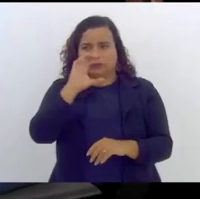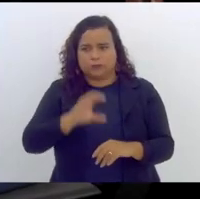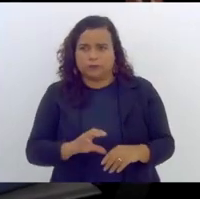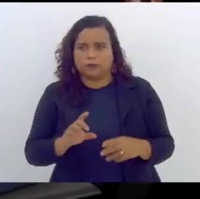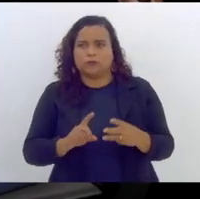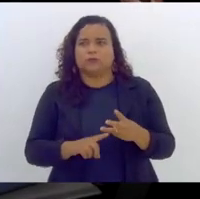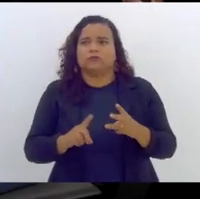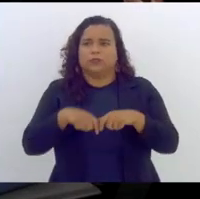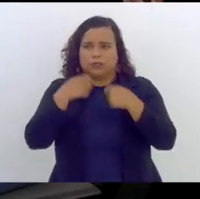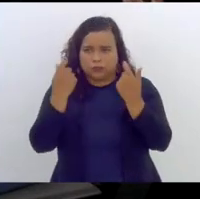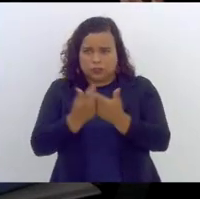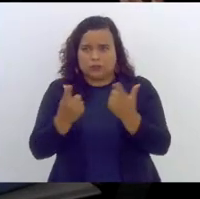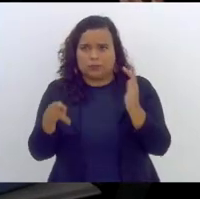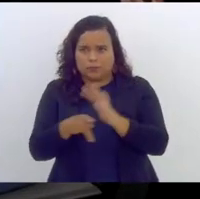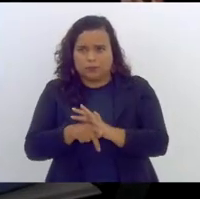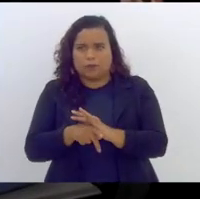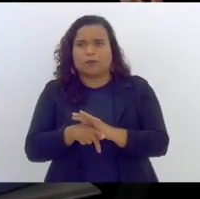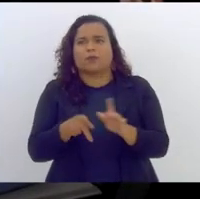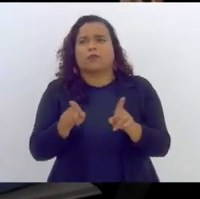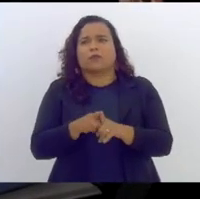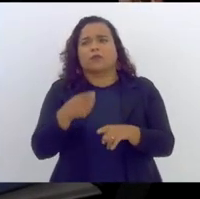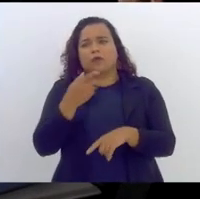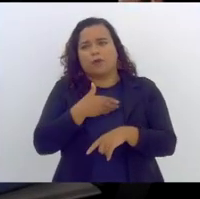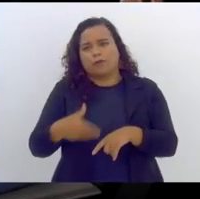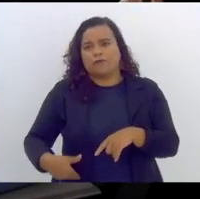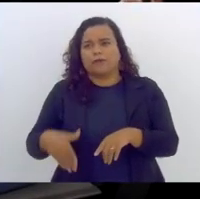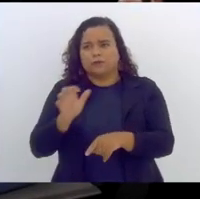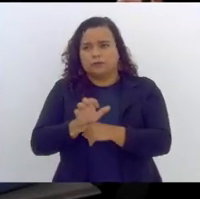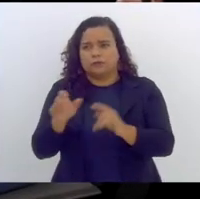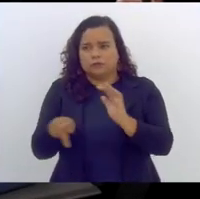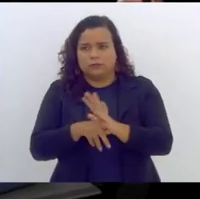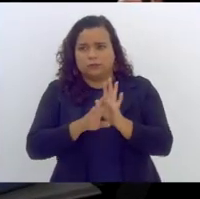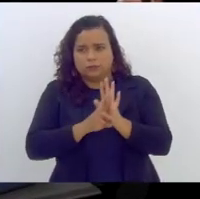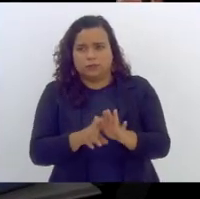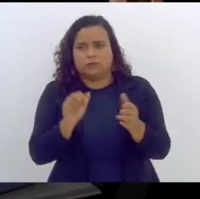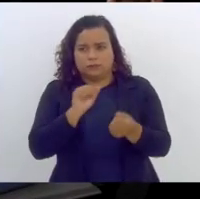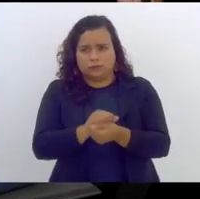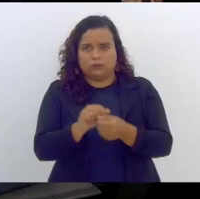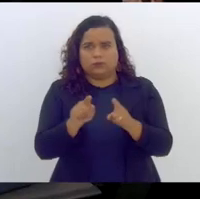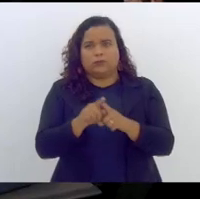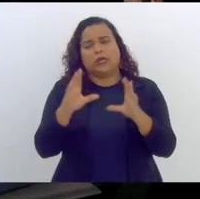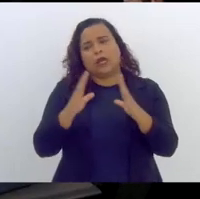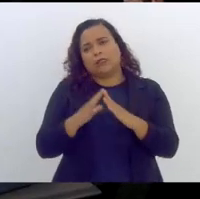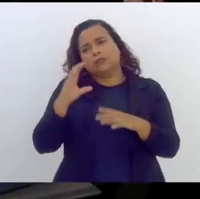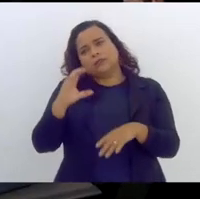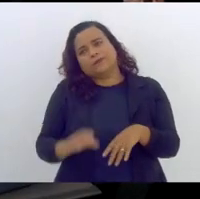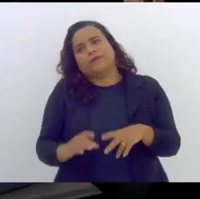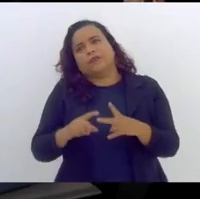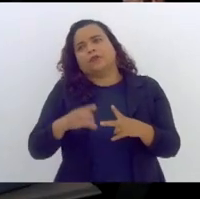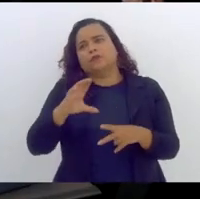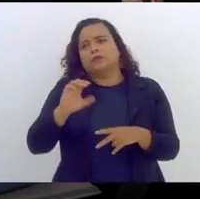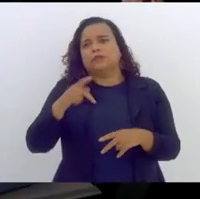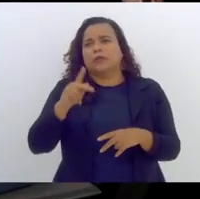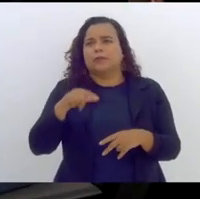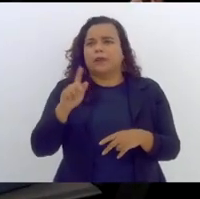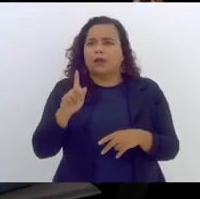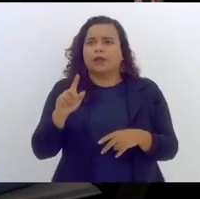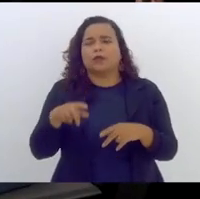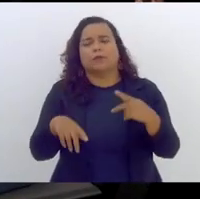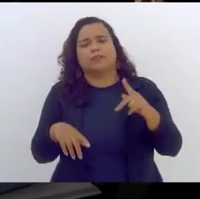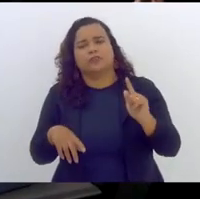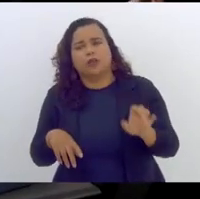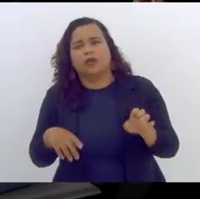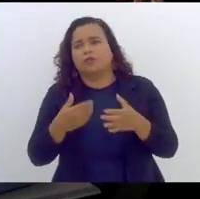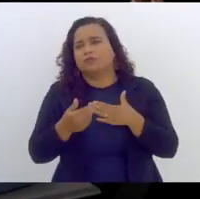representação da Assembleia com a representação do governo do estado seja da casa civil da ceplag da pge